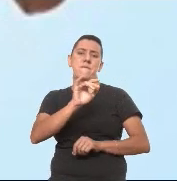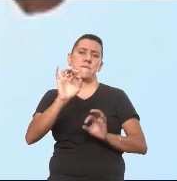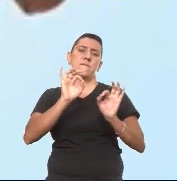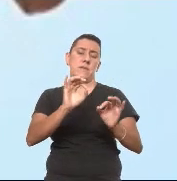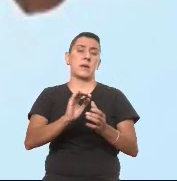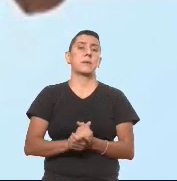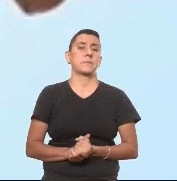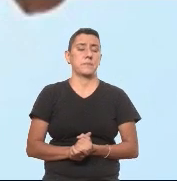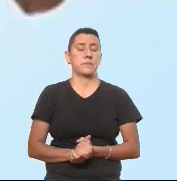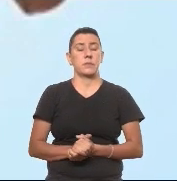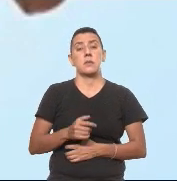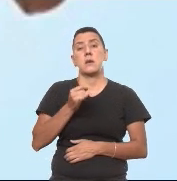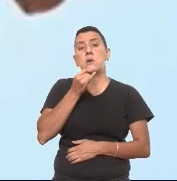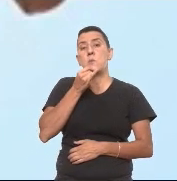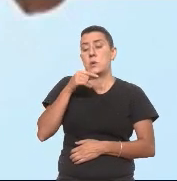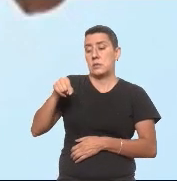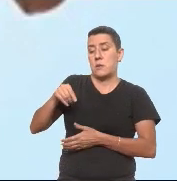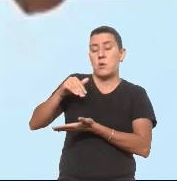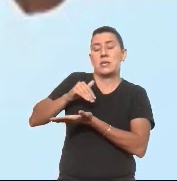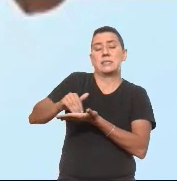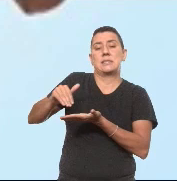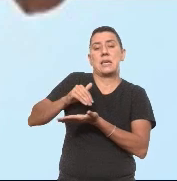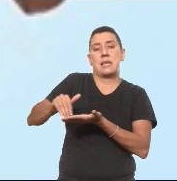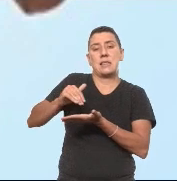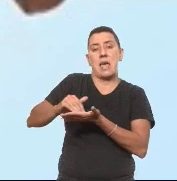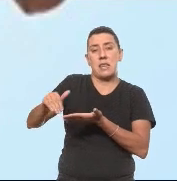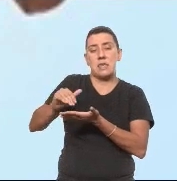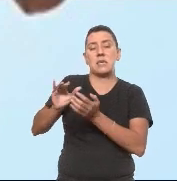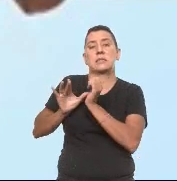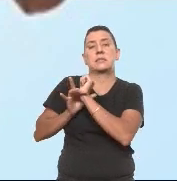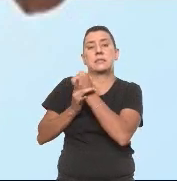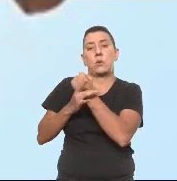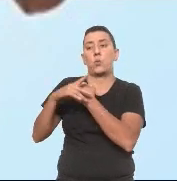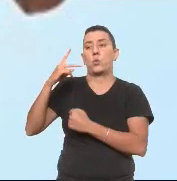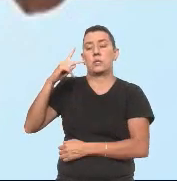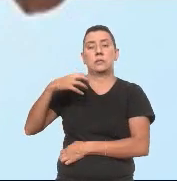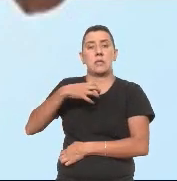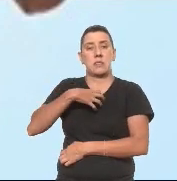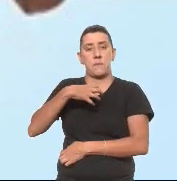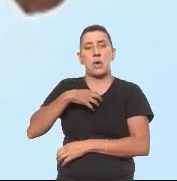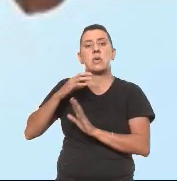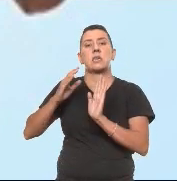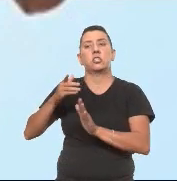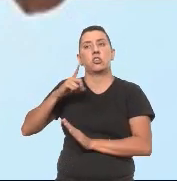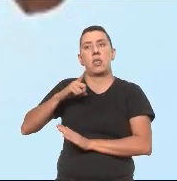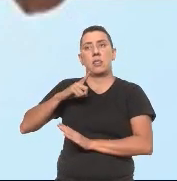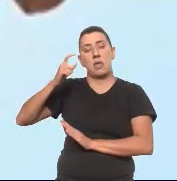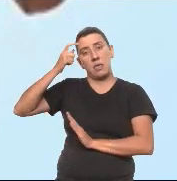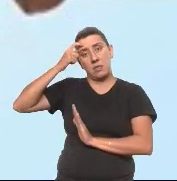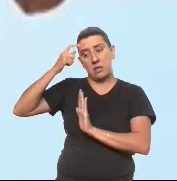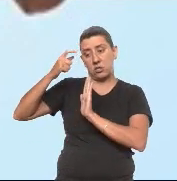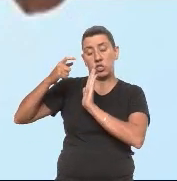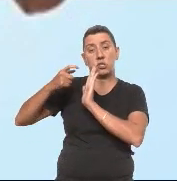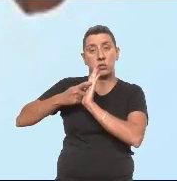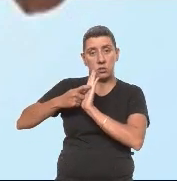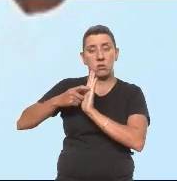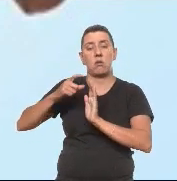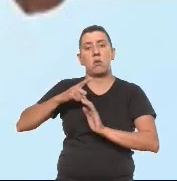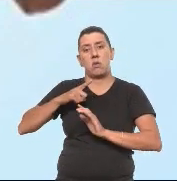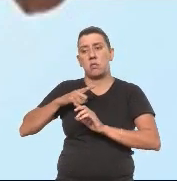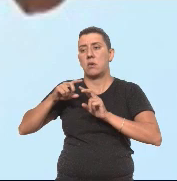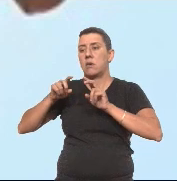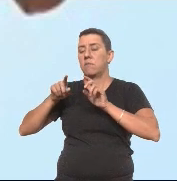é a secretaria de segurança pública da Bahia implementar um projeto com inteligência artificial com plataforma de vidro analítico